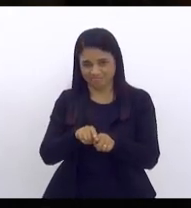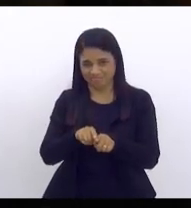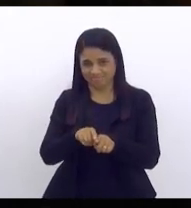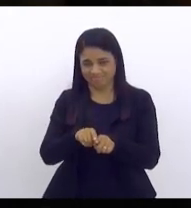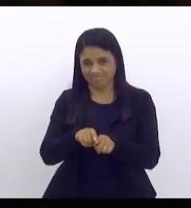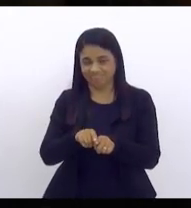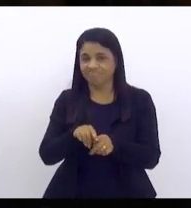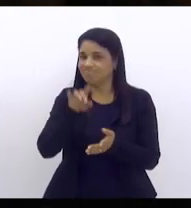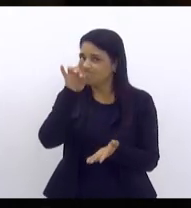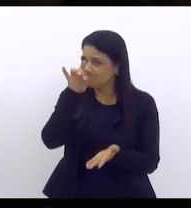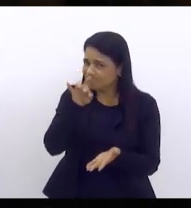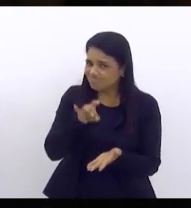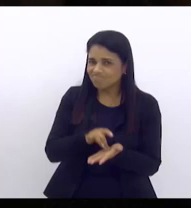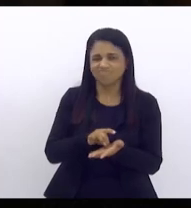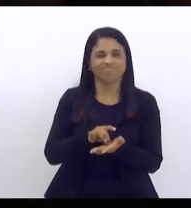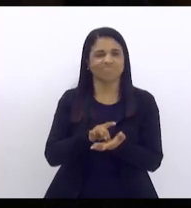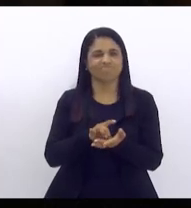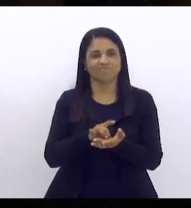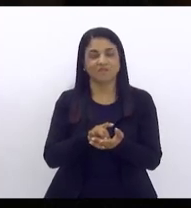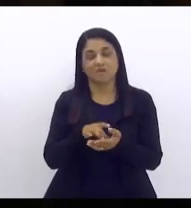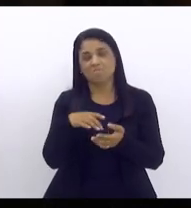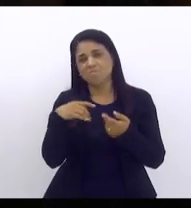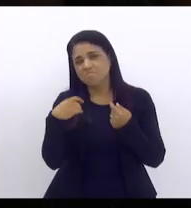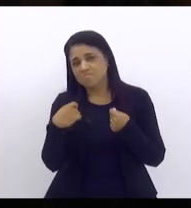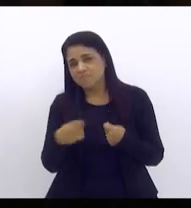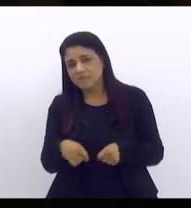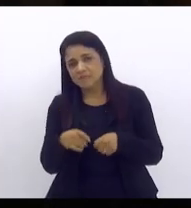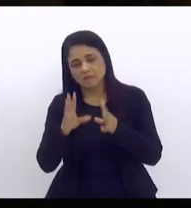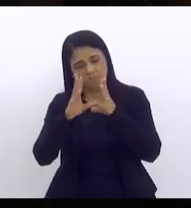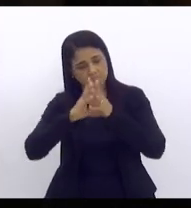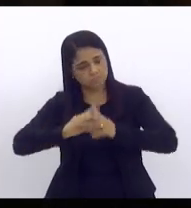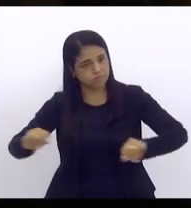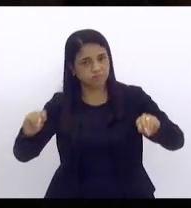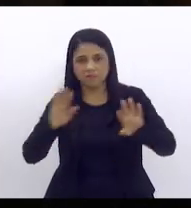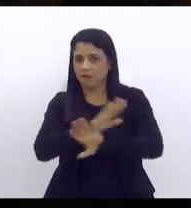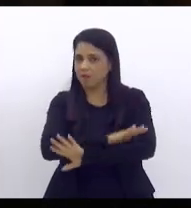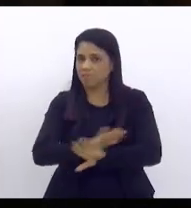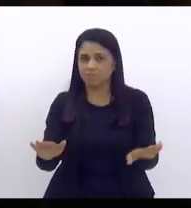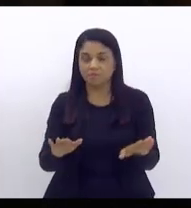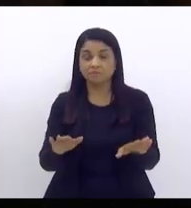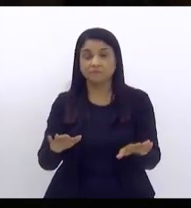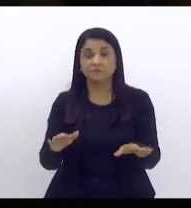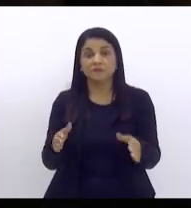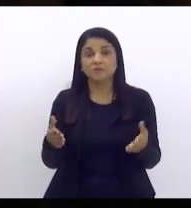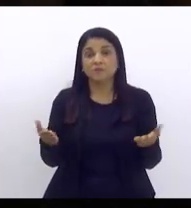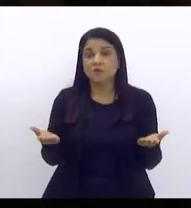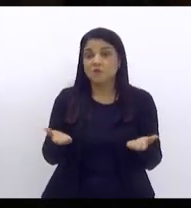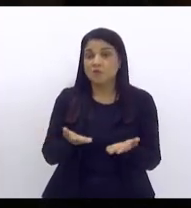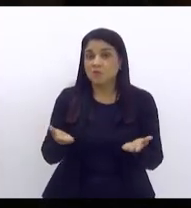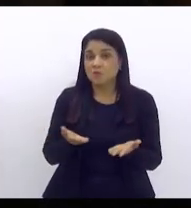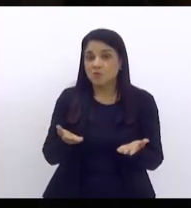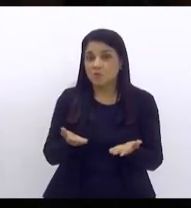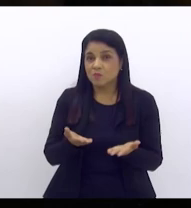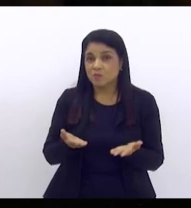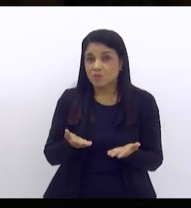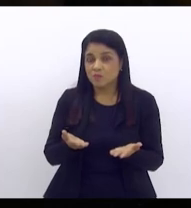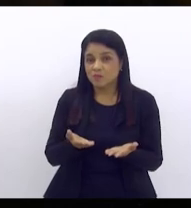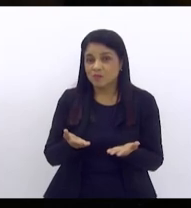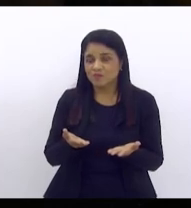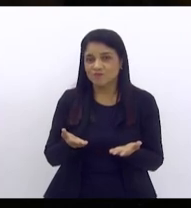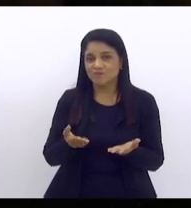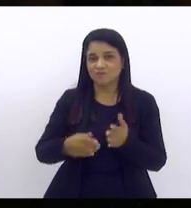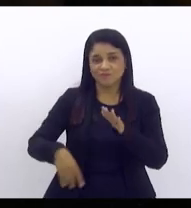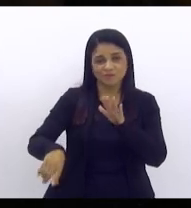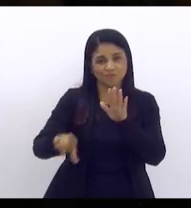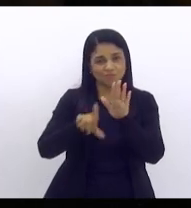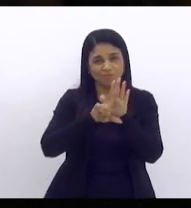isto realmente precisa acabar, porque no manto da legalidade é